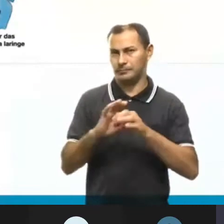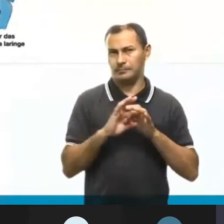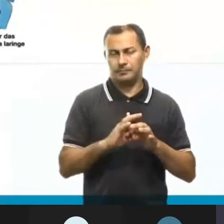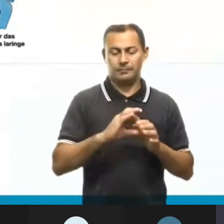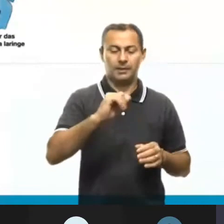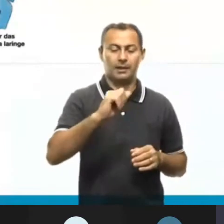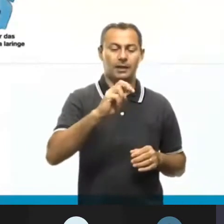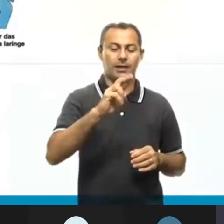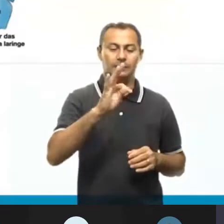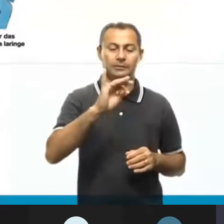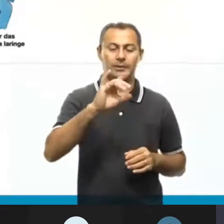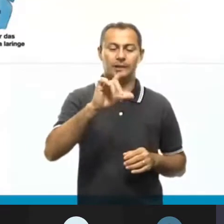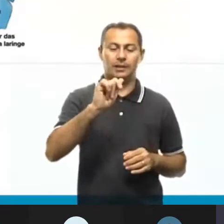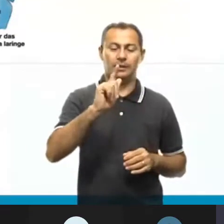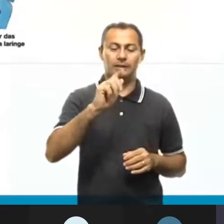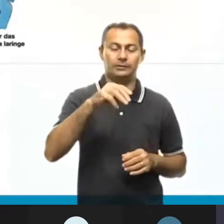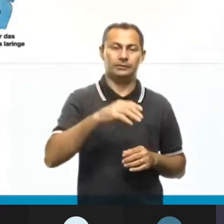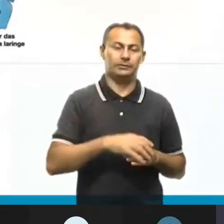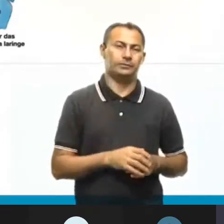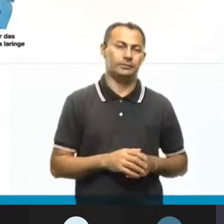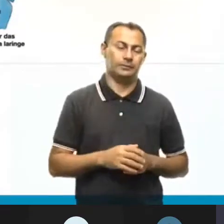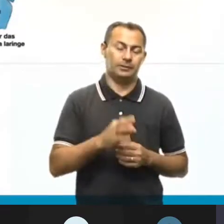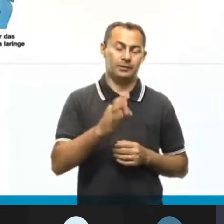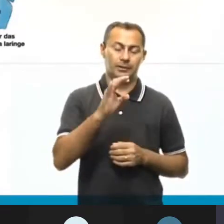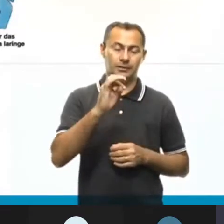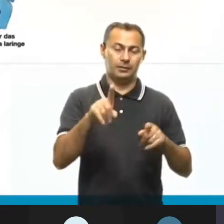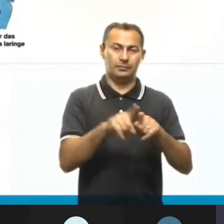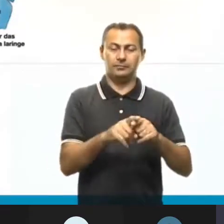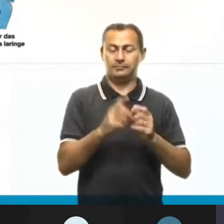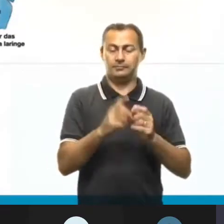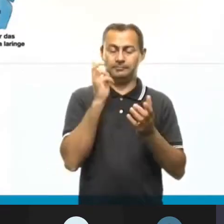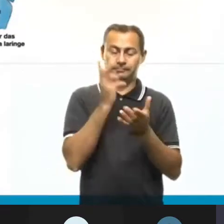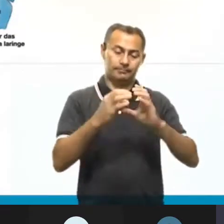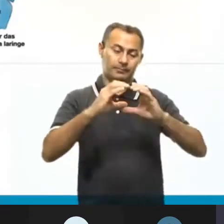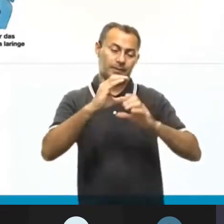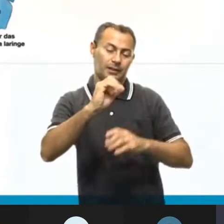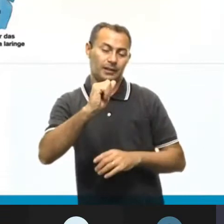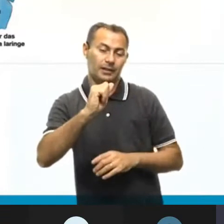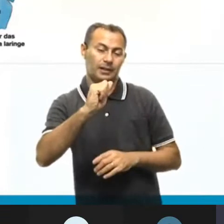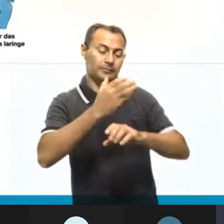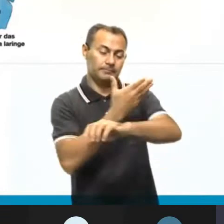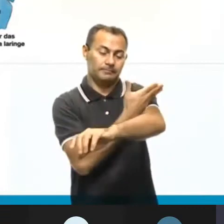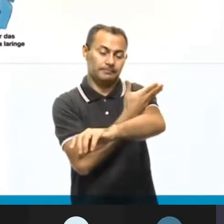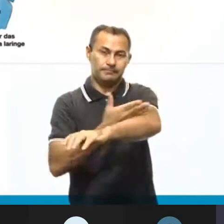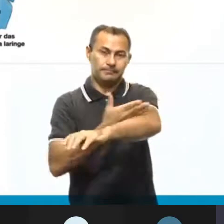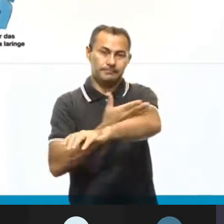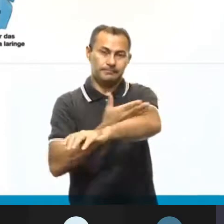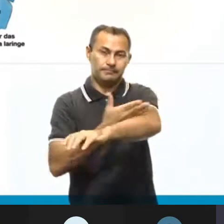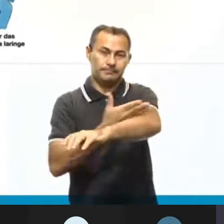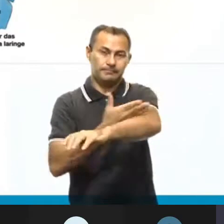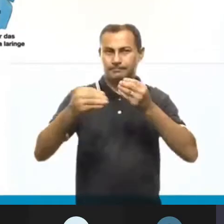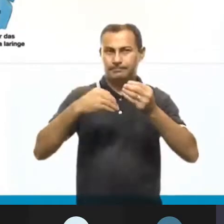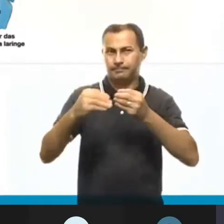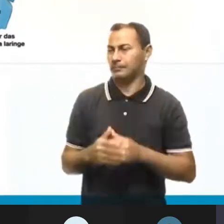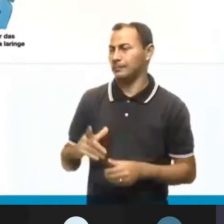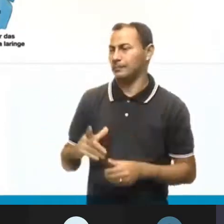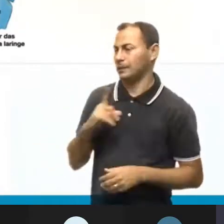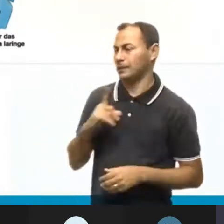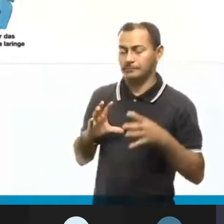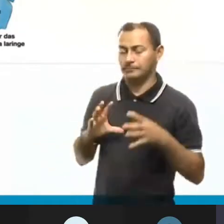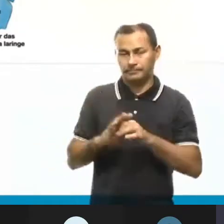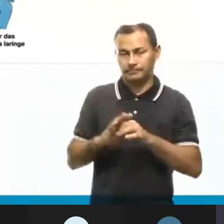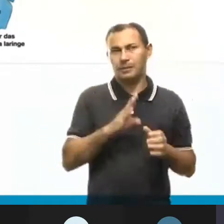unindo a cartilagem cricoidea, né, as cartilagens traqueais, nós temos aqui, ó,